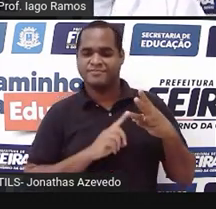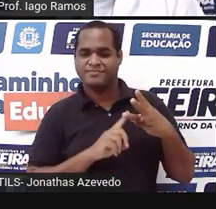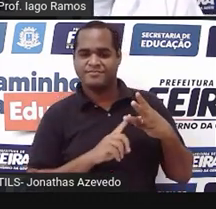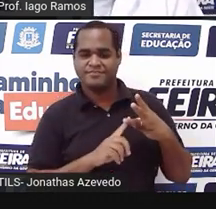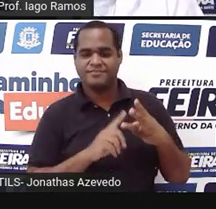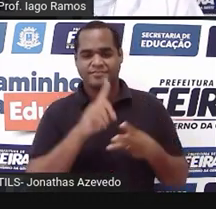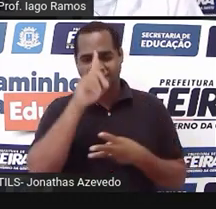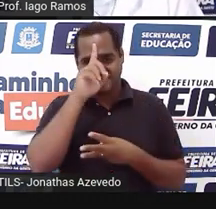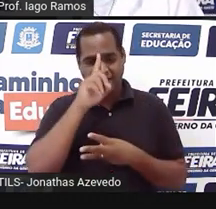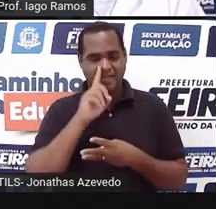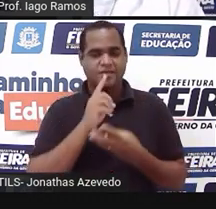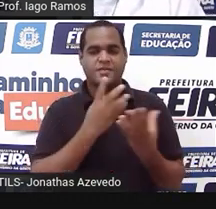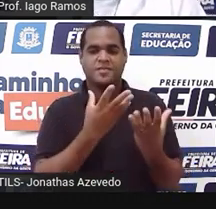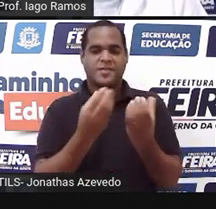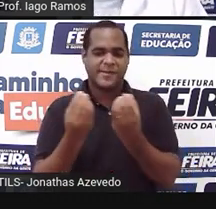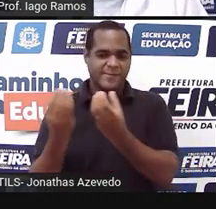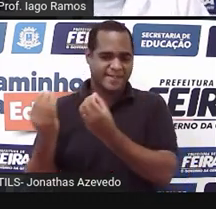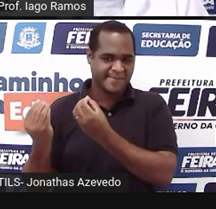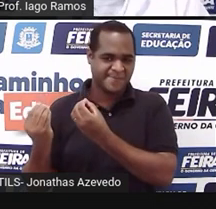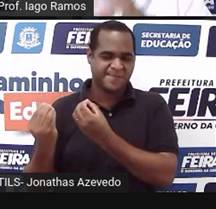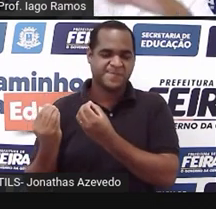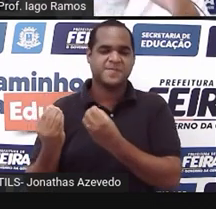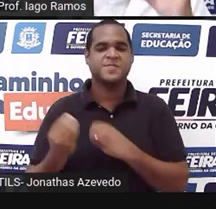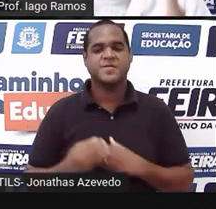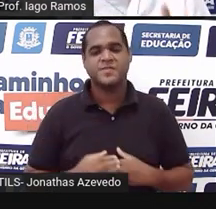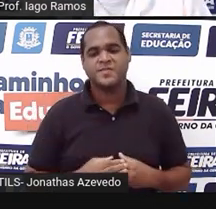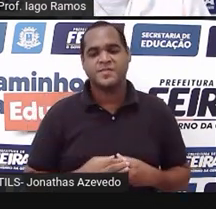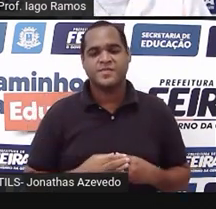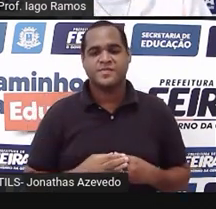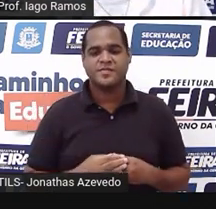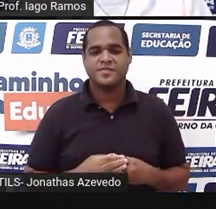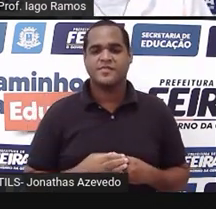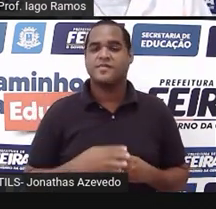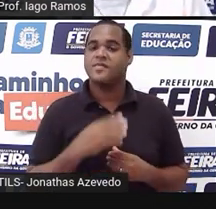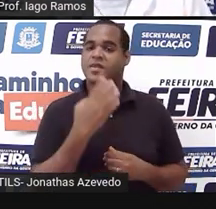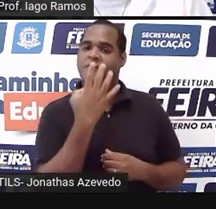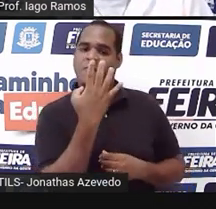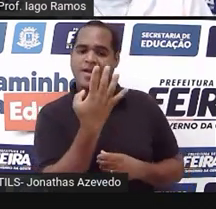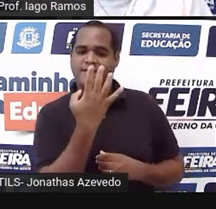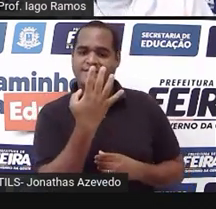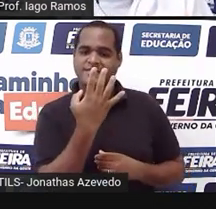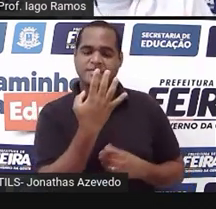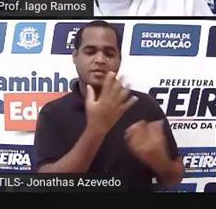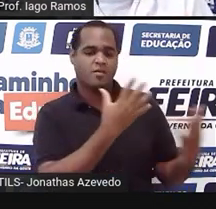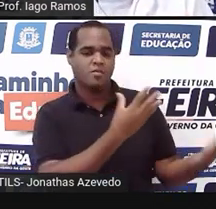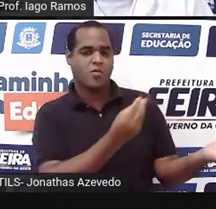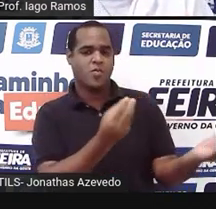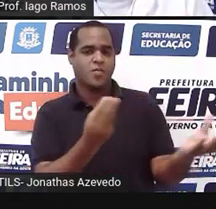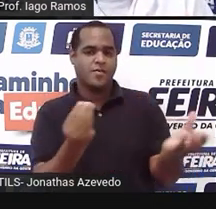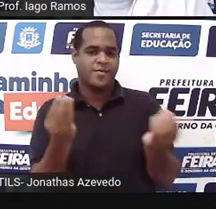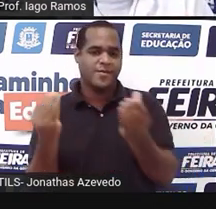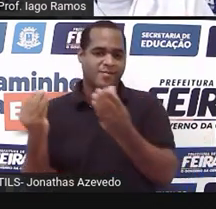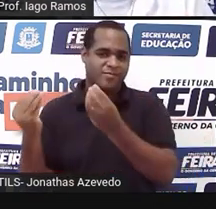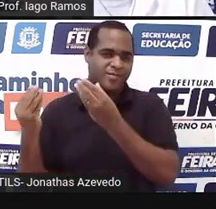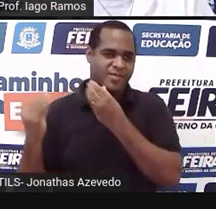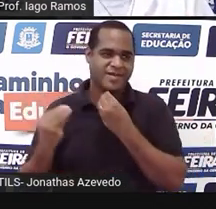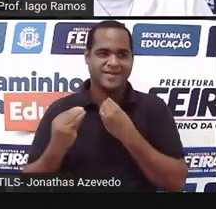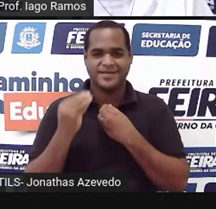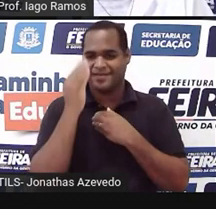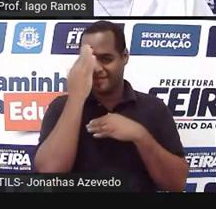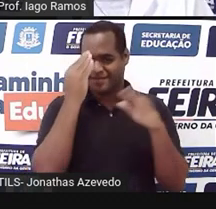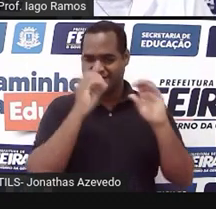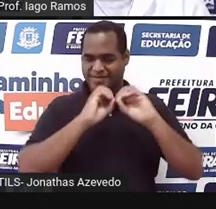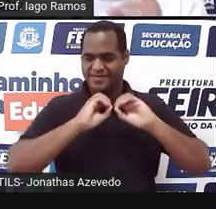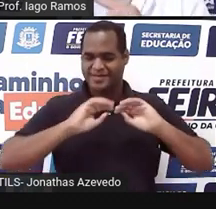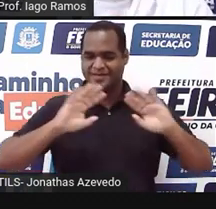número três em amarelo se você entendeu a maioria das coisas que a gente viu até aqui o número quatro em verde